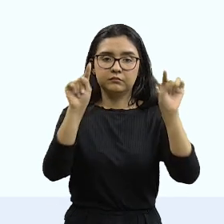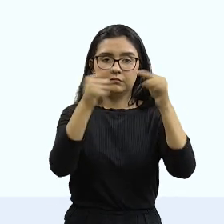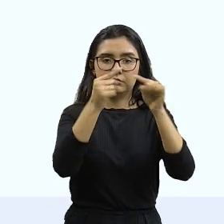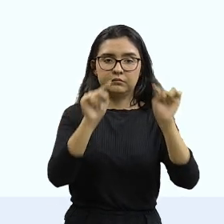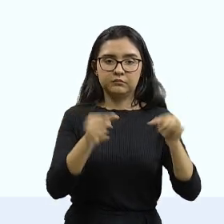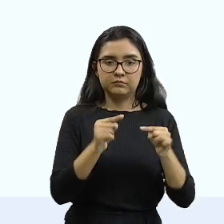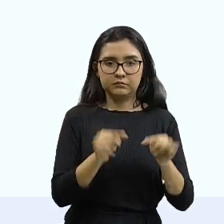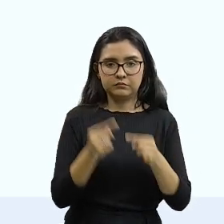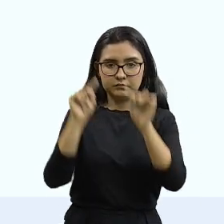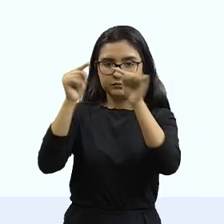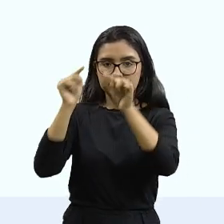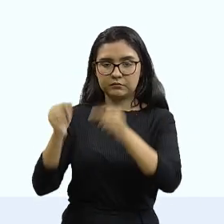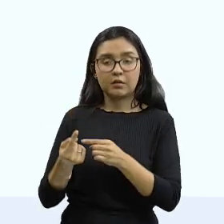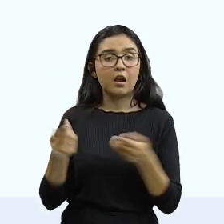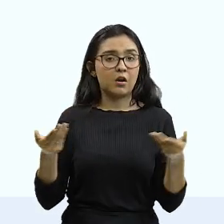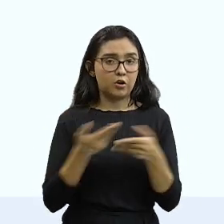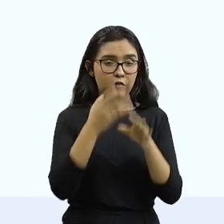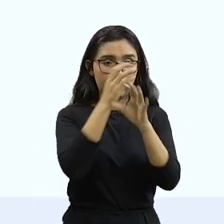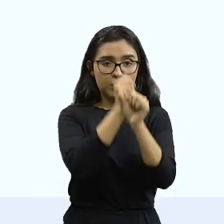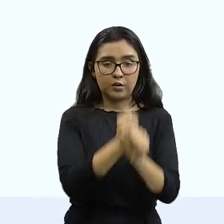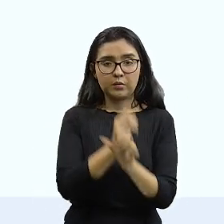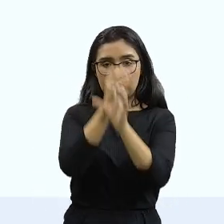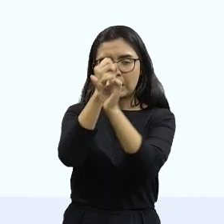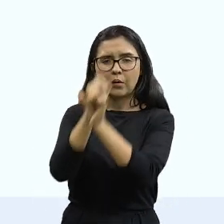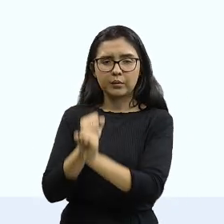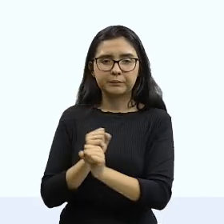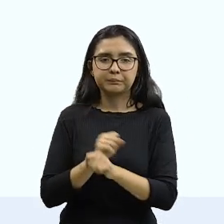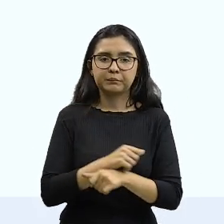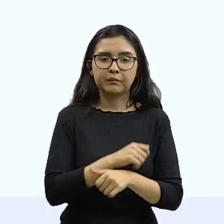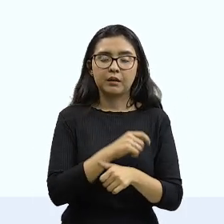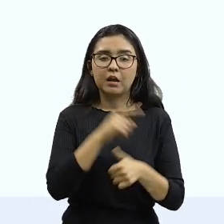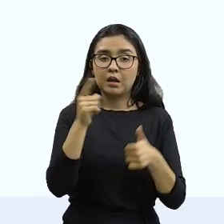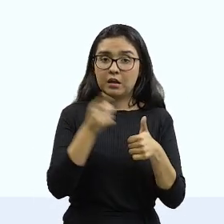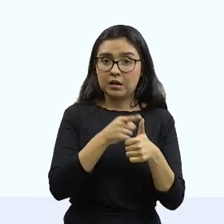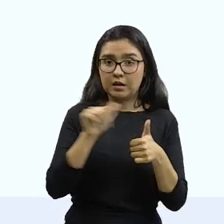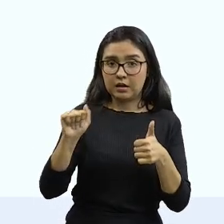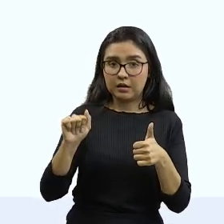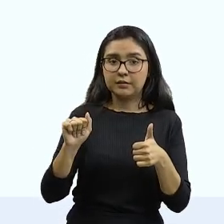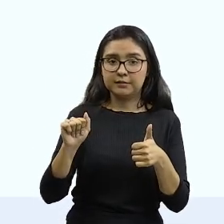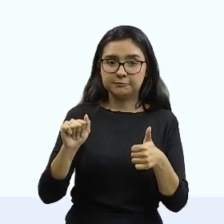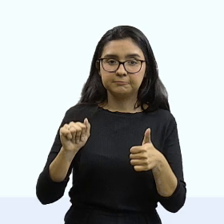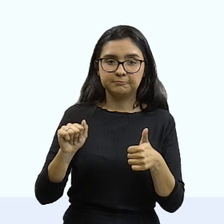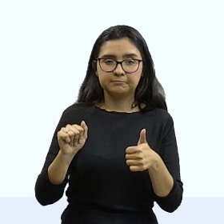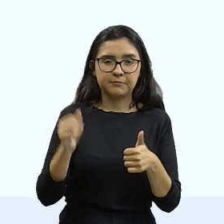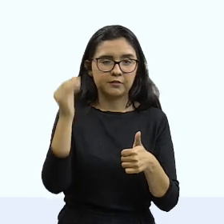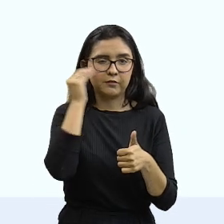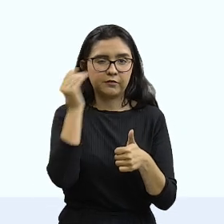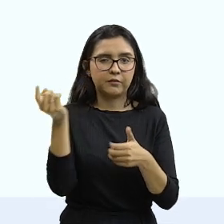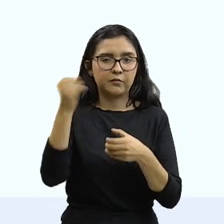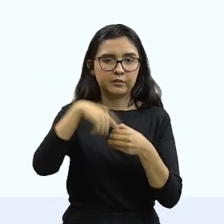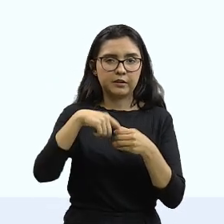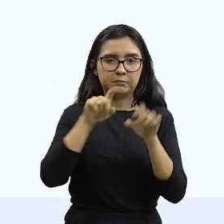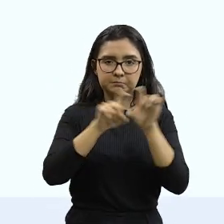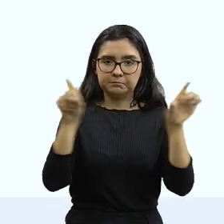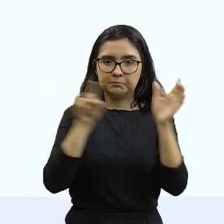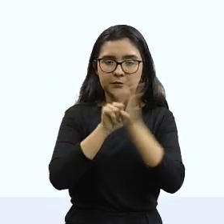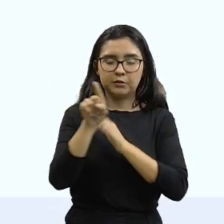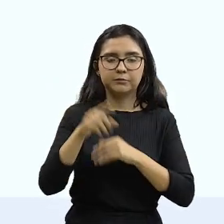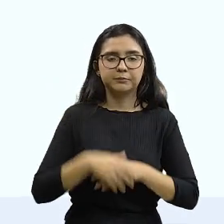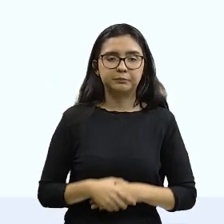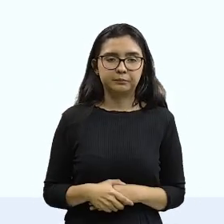eu vou calcular de uma por uma. Na primeira, eu vou fazer um bate e volta lá na resolução. Eu